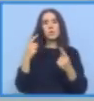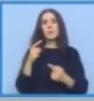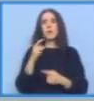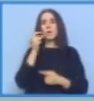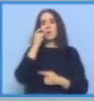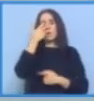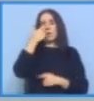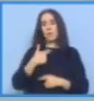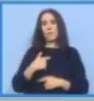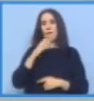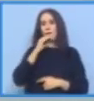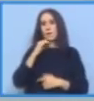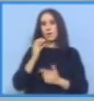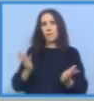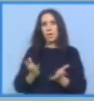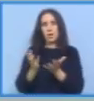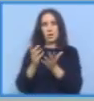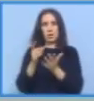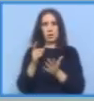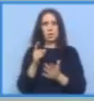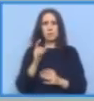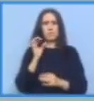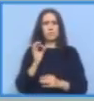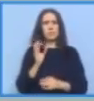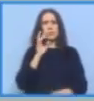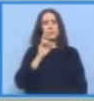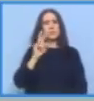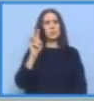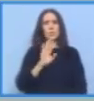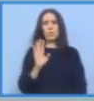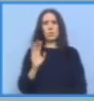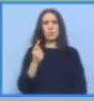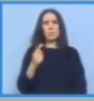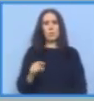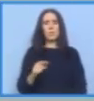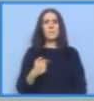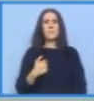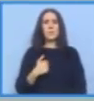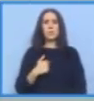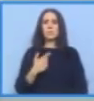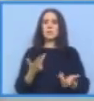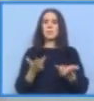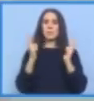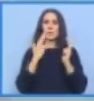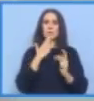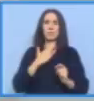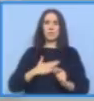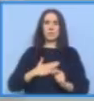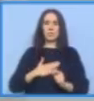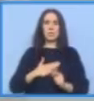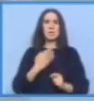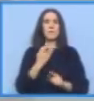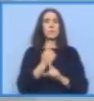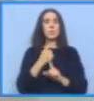E porque é que eu, neste simples contemplar, sou liberto? É exatamente